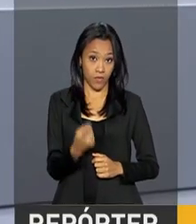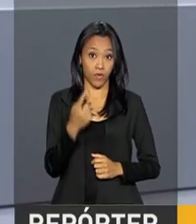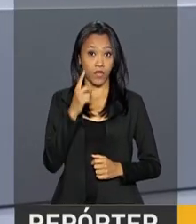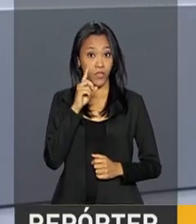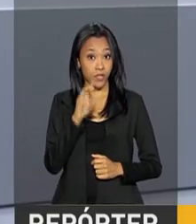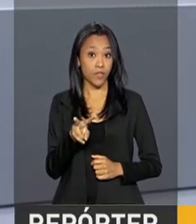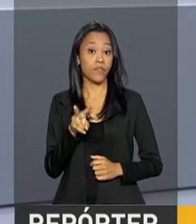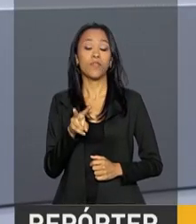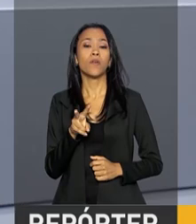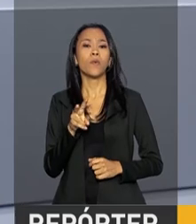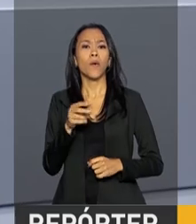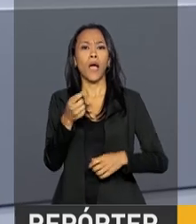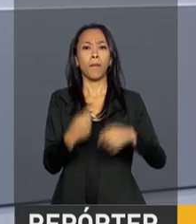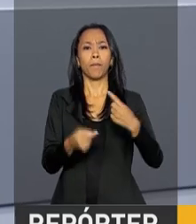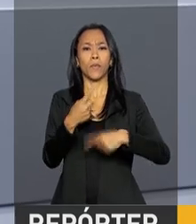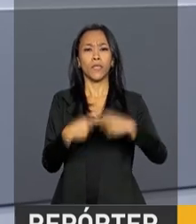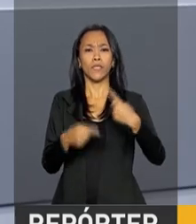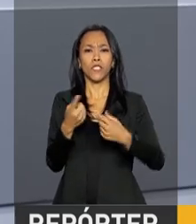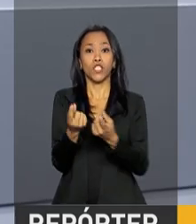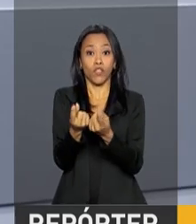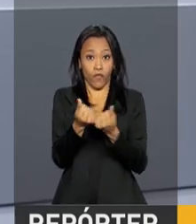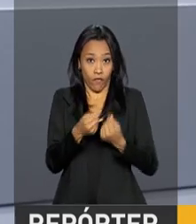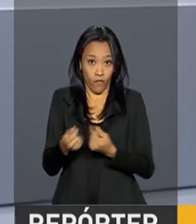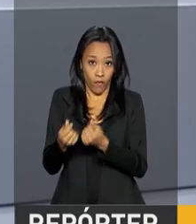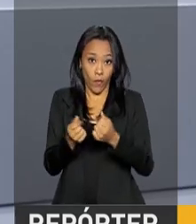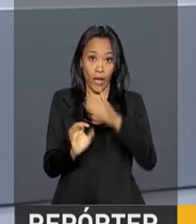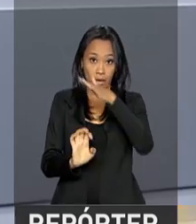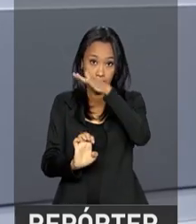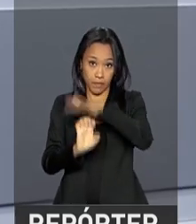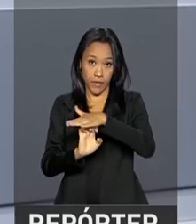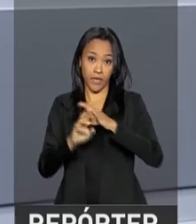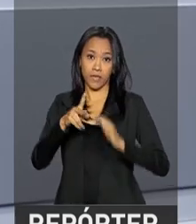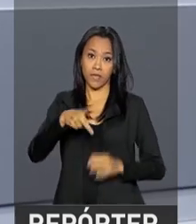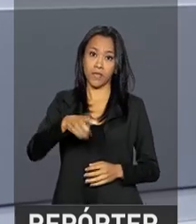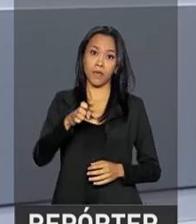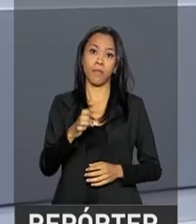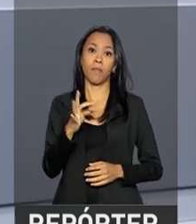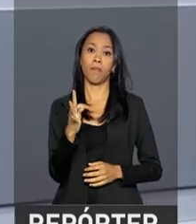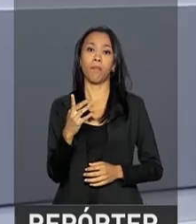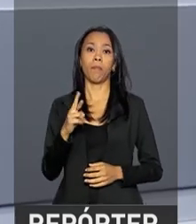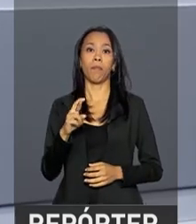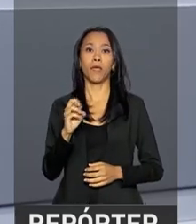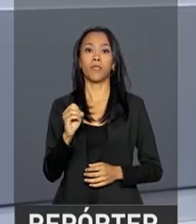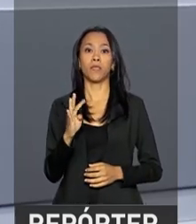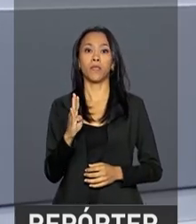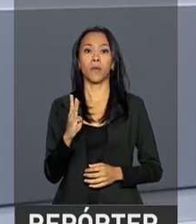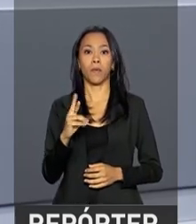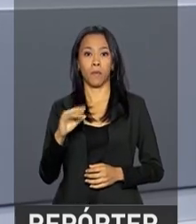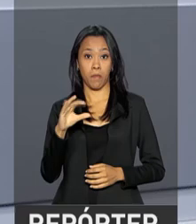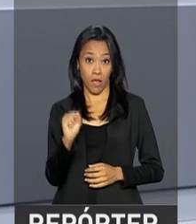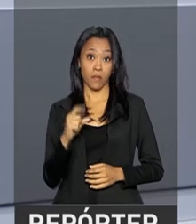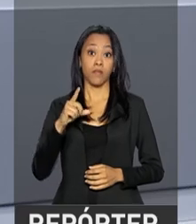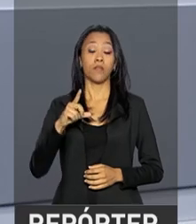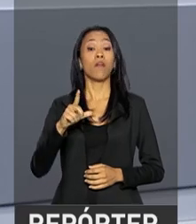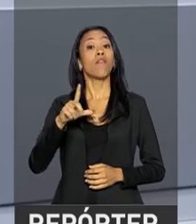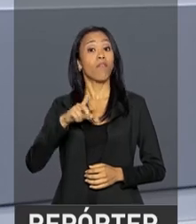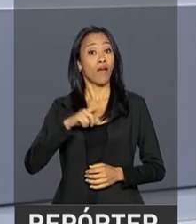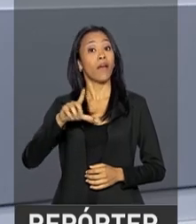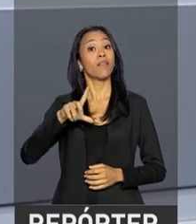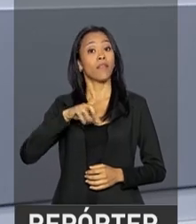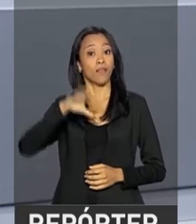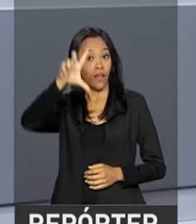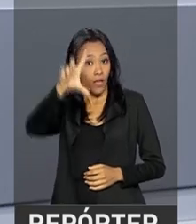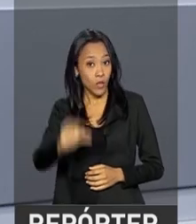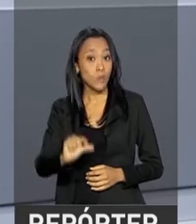política de preços a petrobras anunciou que o preço do gás de cozinha aquele usado em casa vai ter uma redução de 5% a partir de amanhã